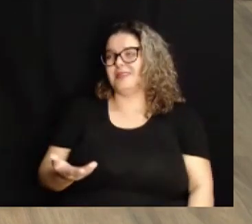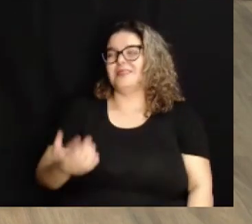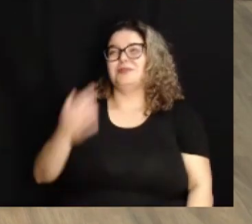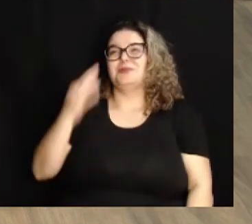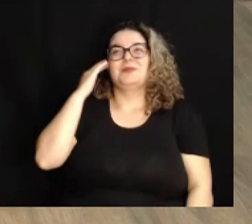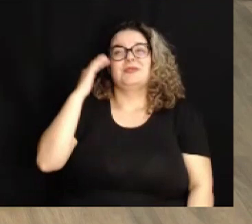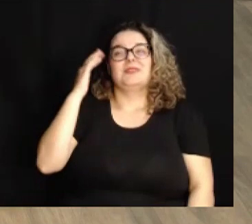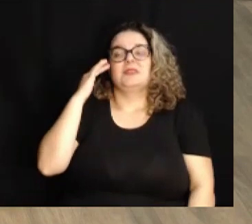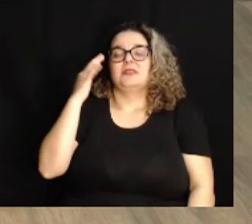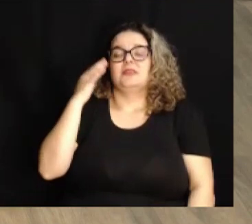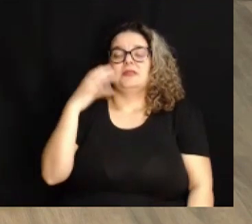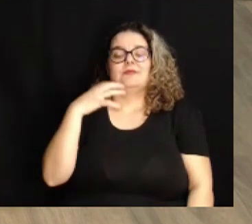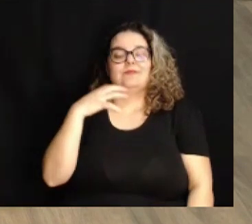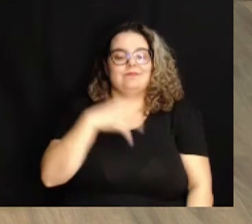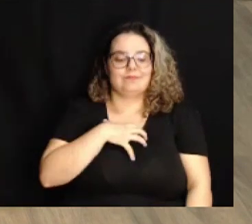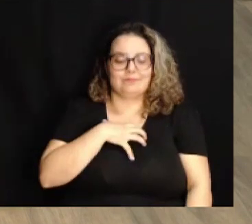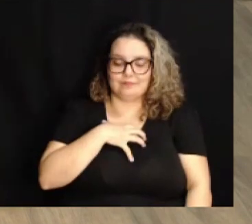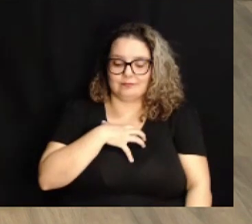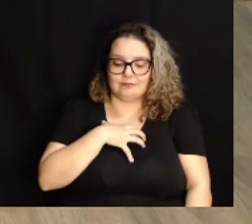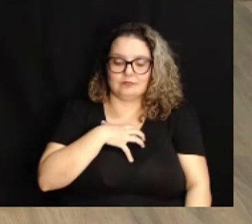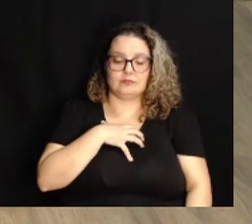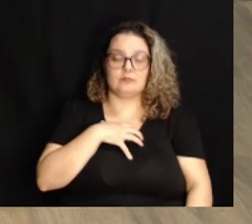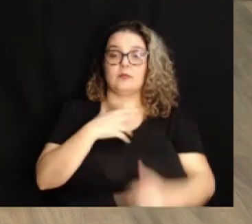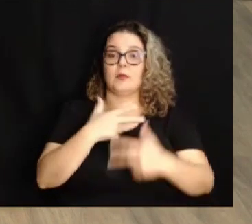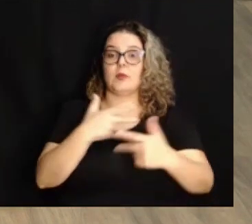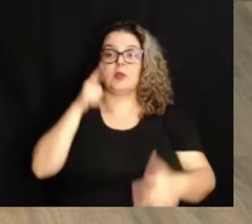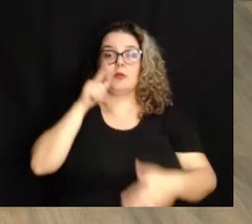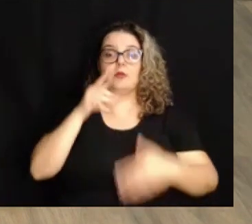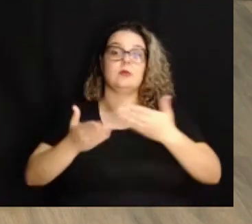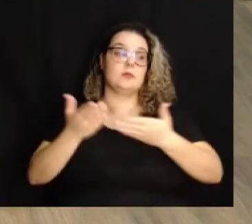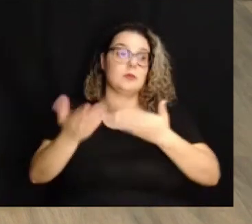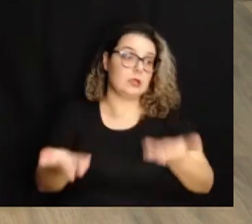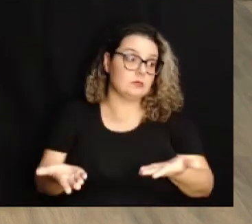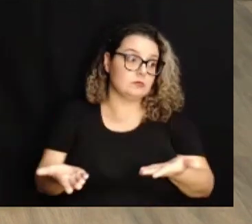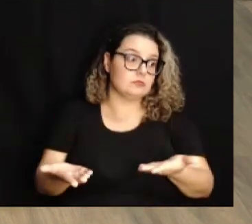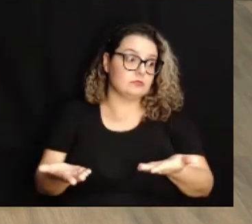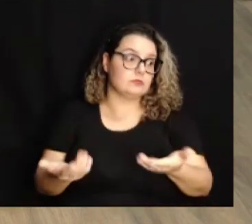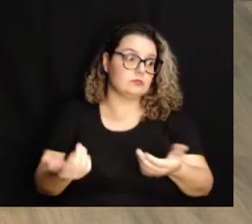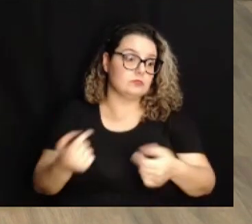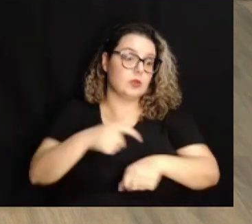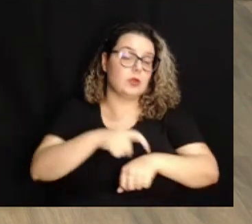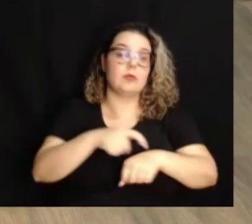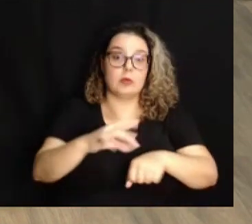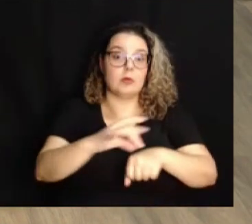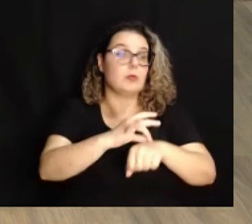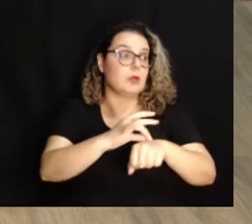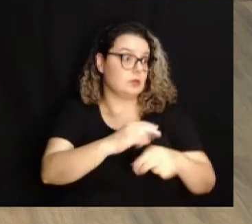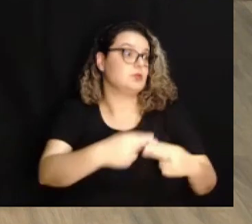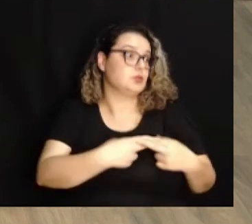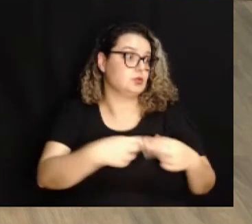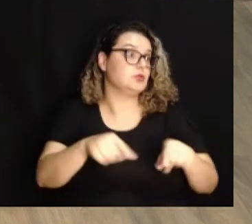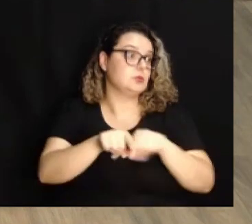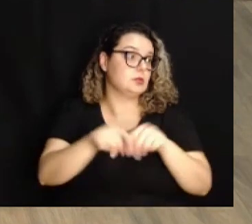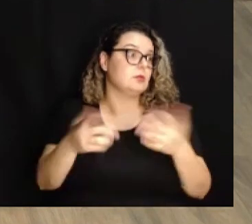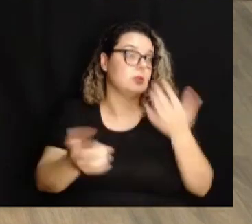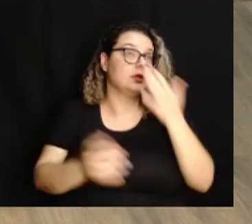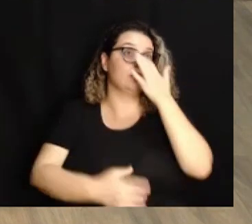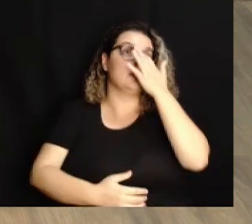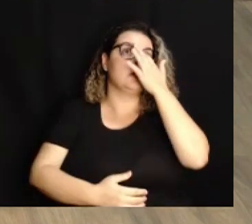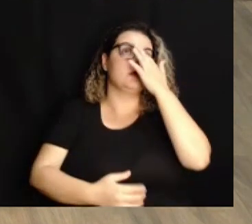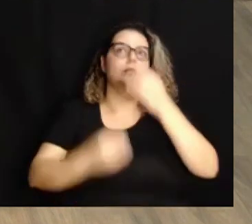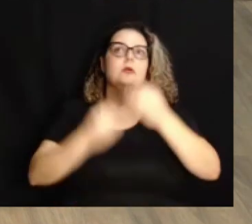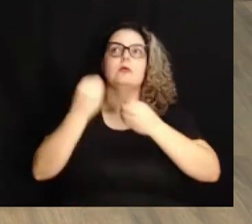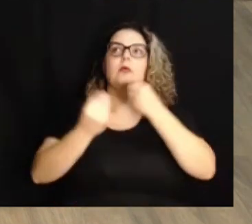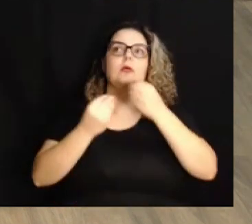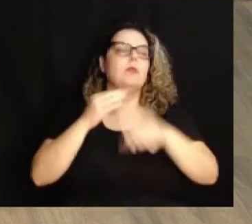com algo que não consegue lidar, ou até estão no momento de luto, né? Como que a gente deve agir? Qual